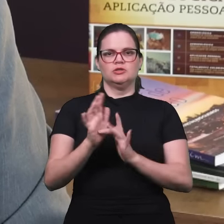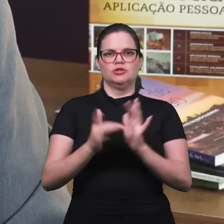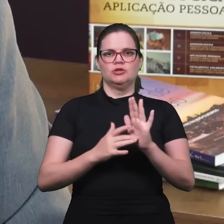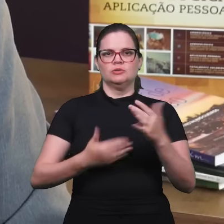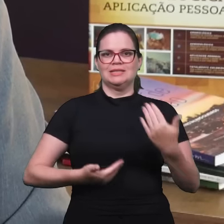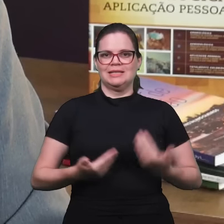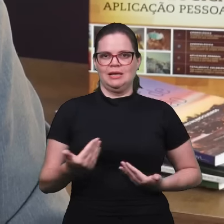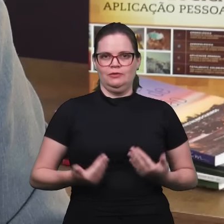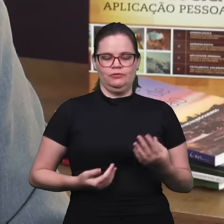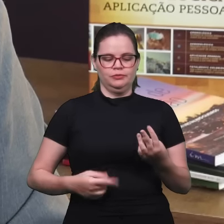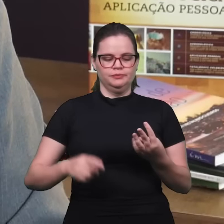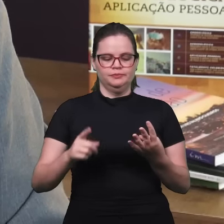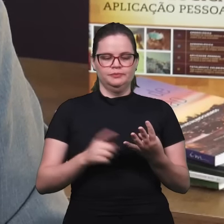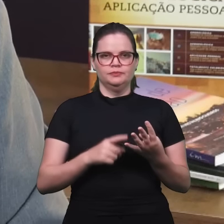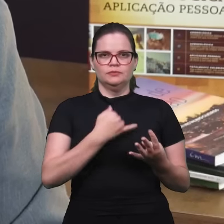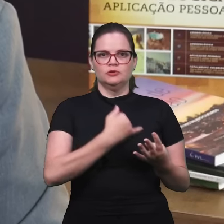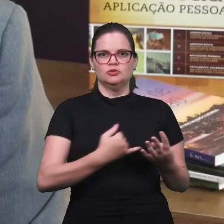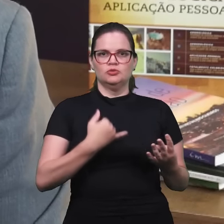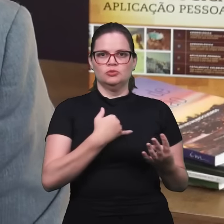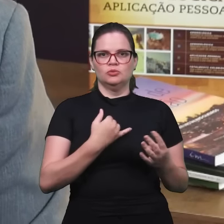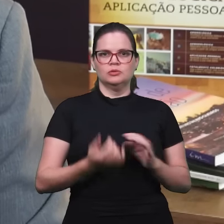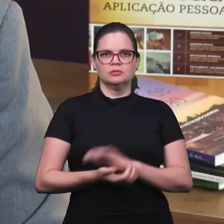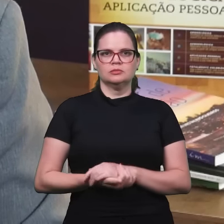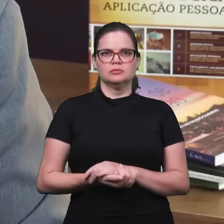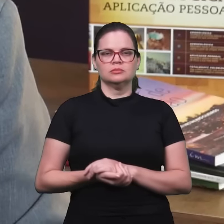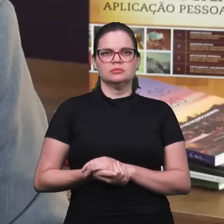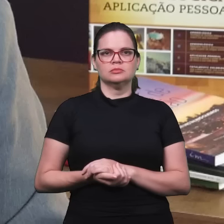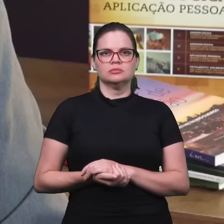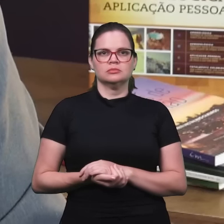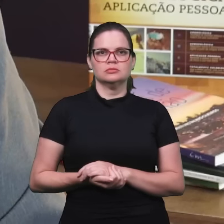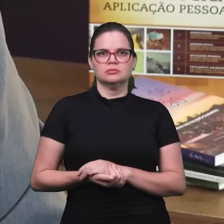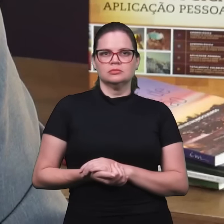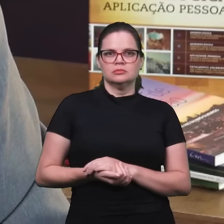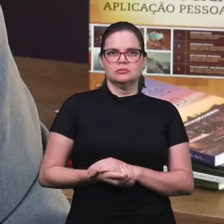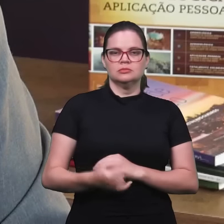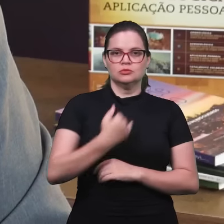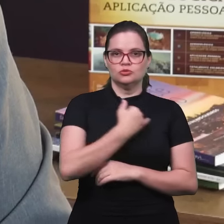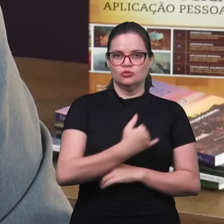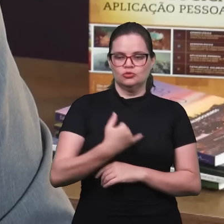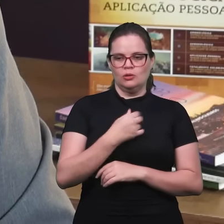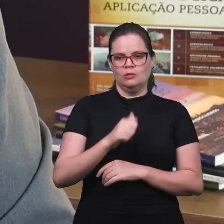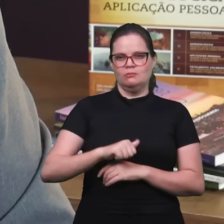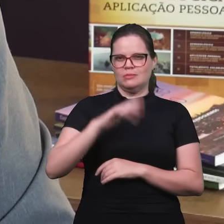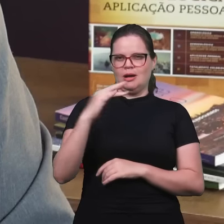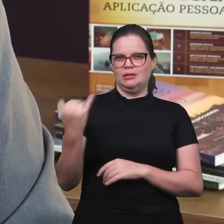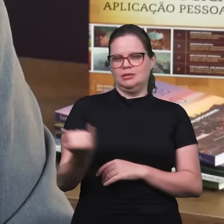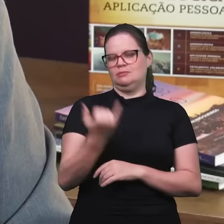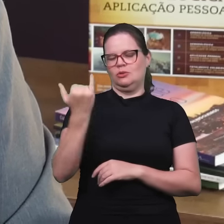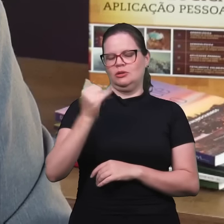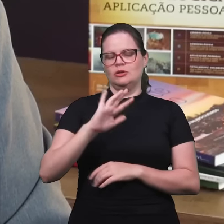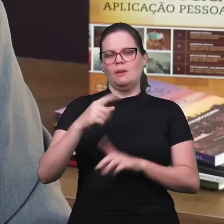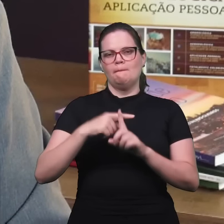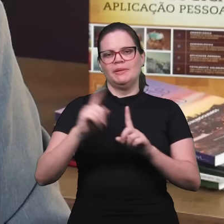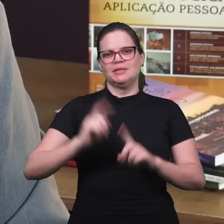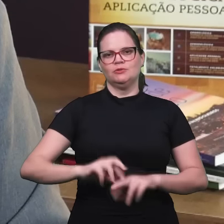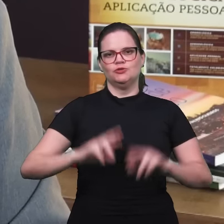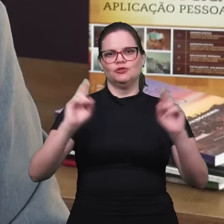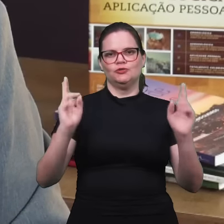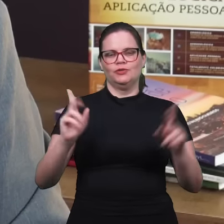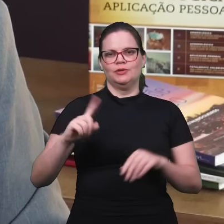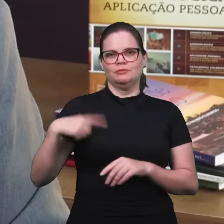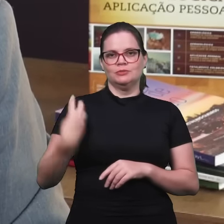e eu posso até dizer assim, não mais importante, mas o que é o diferencial para as nossas